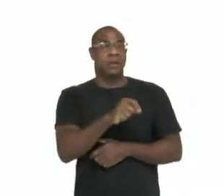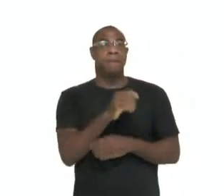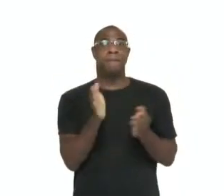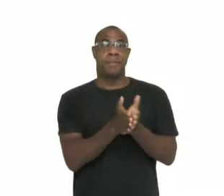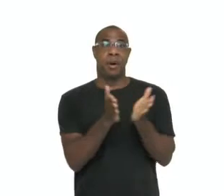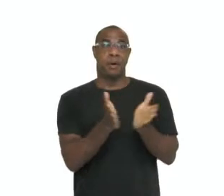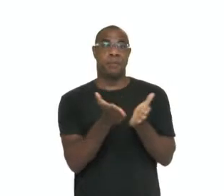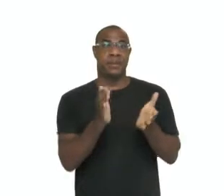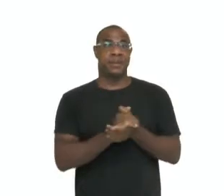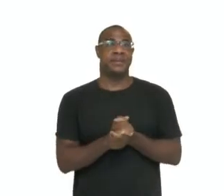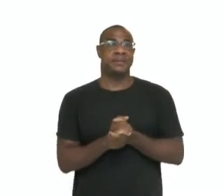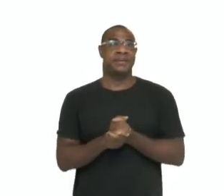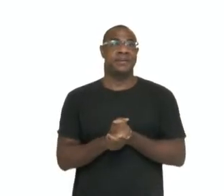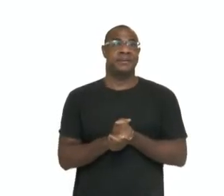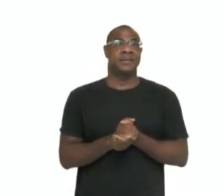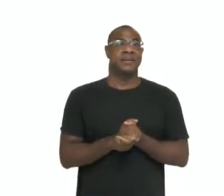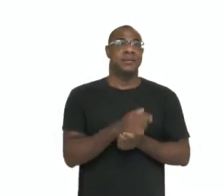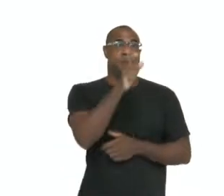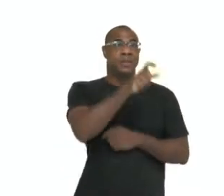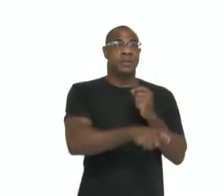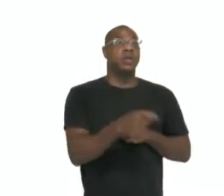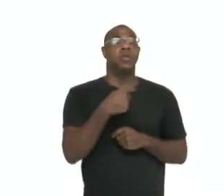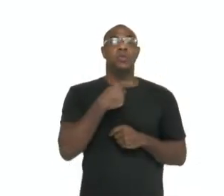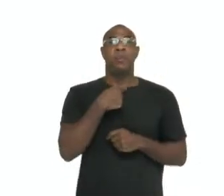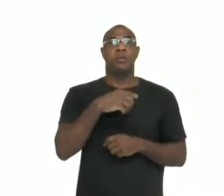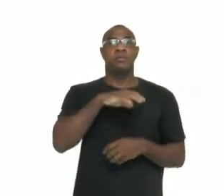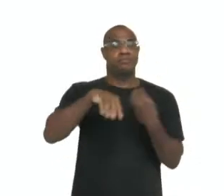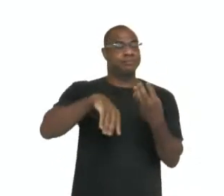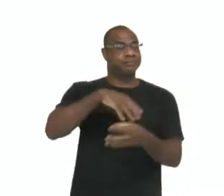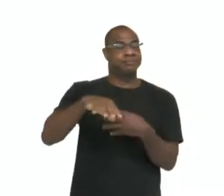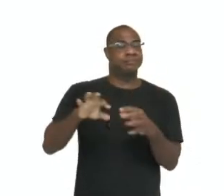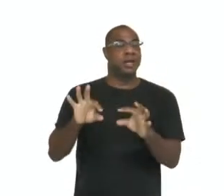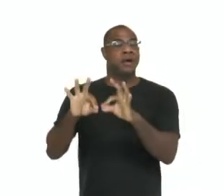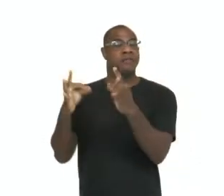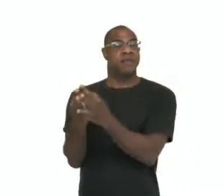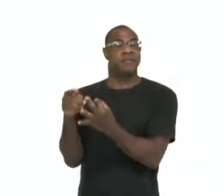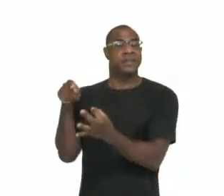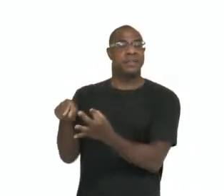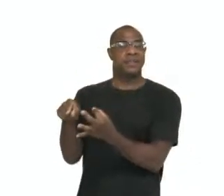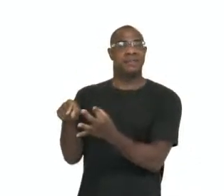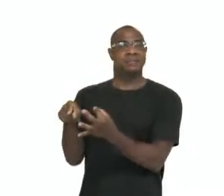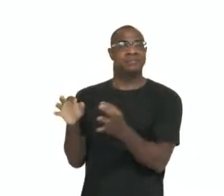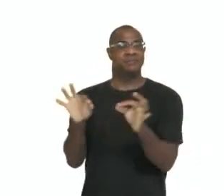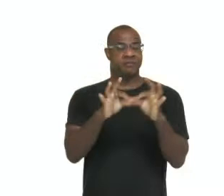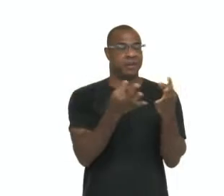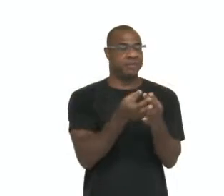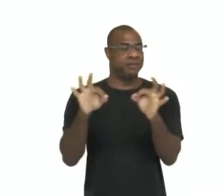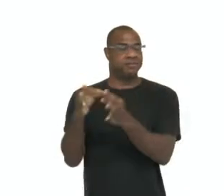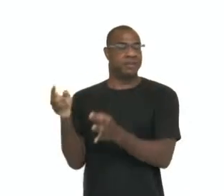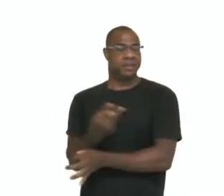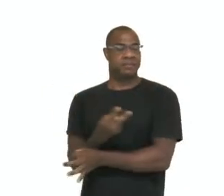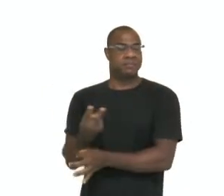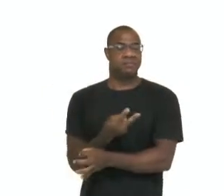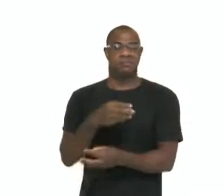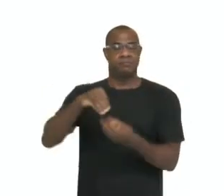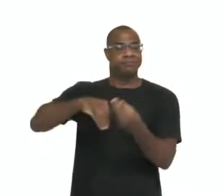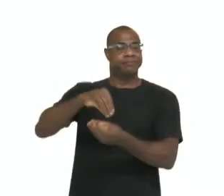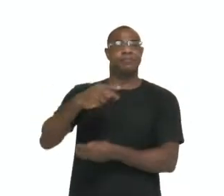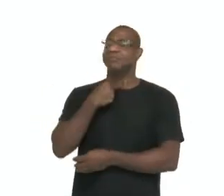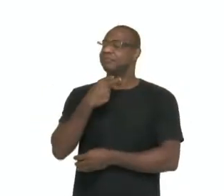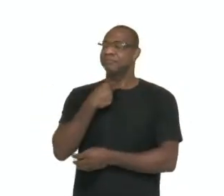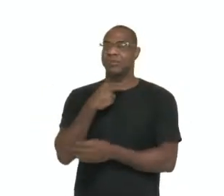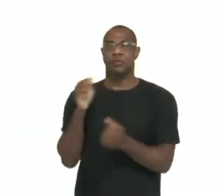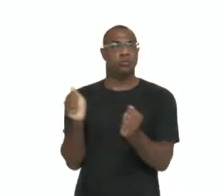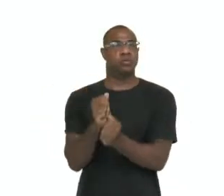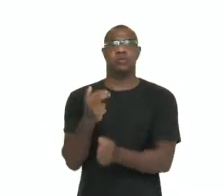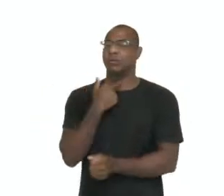Pádua, que não pode se misturar com a nobre família de Bentinho. Bentinho era filho de deputado e iria